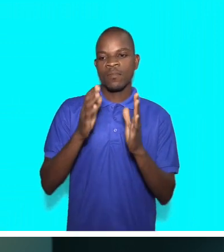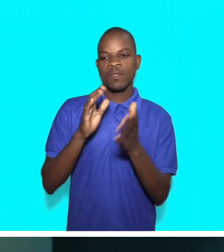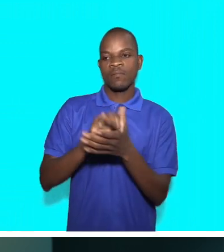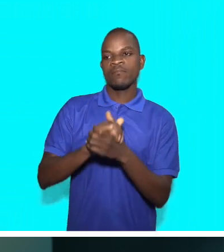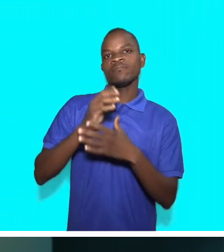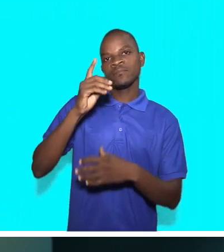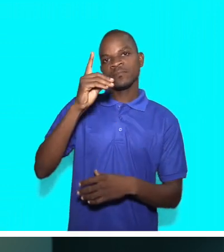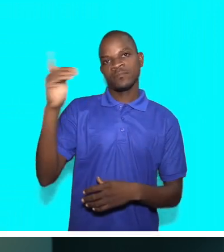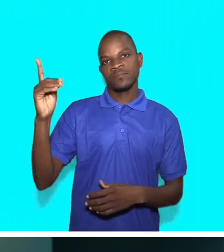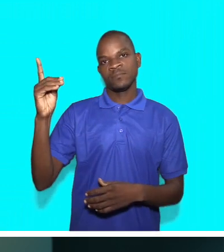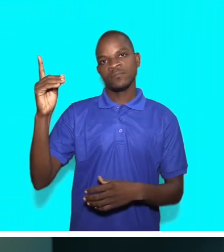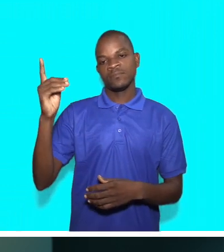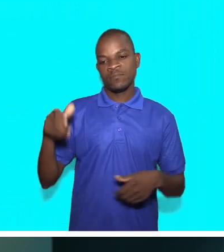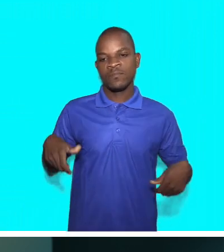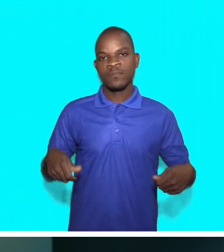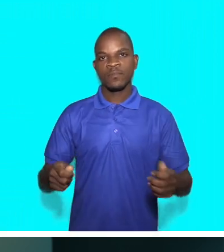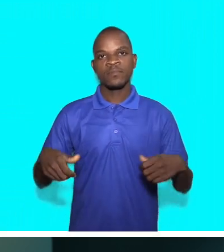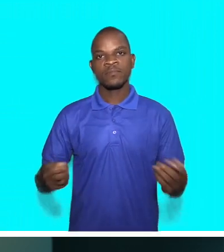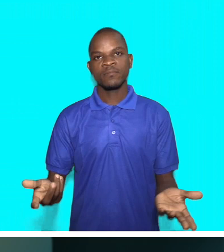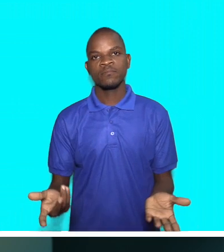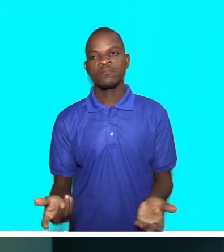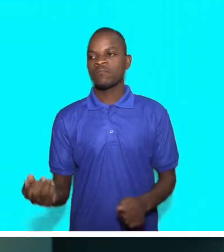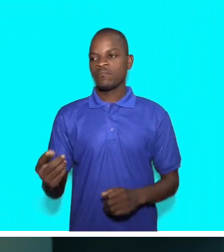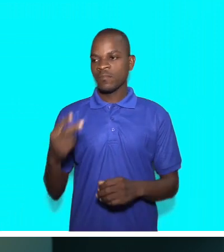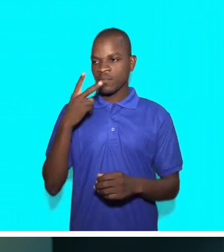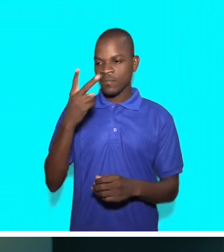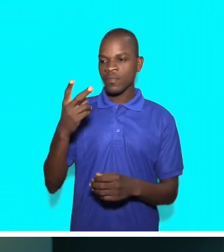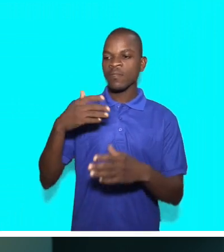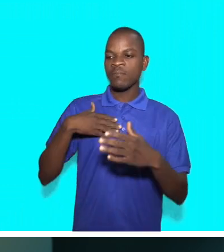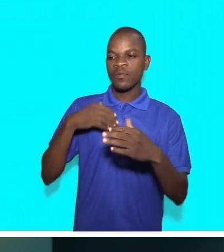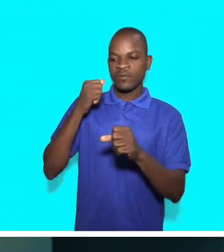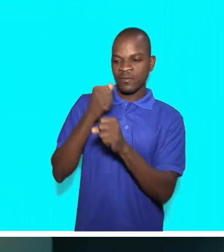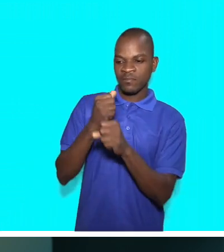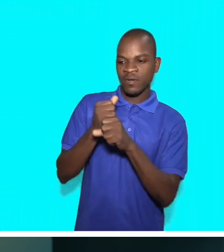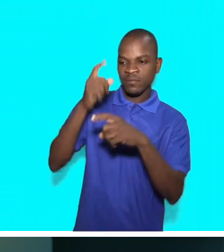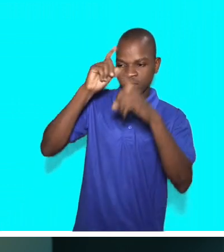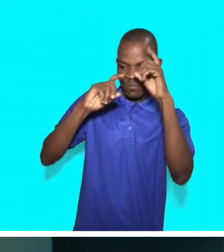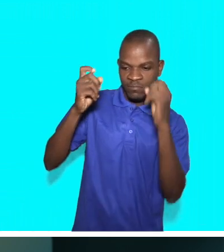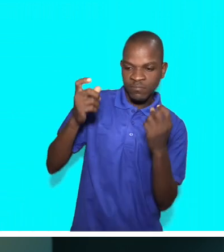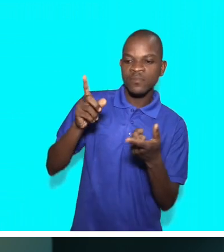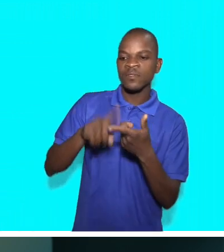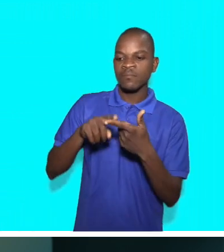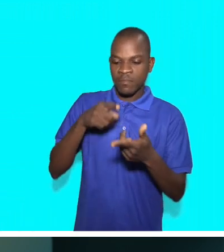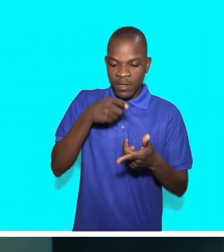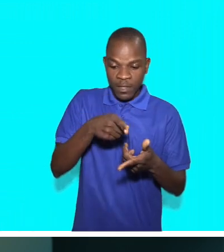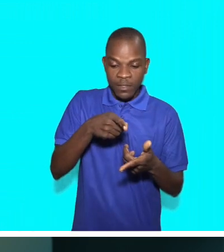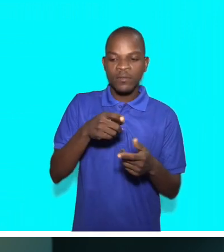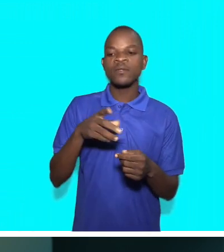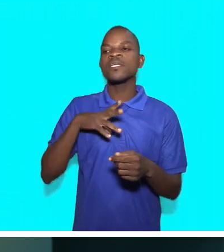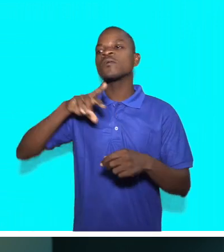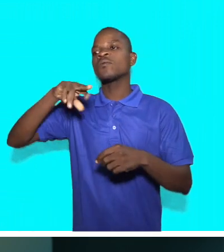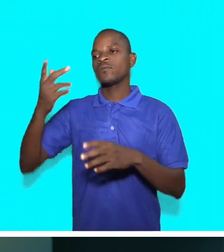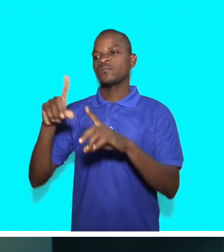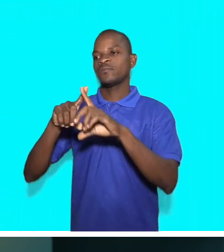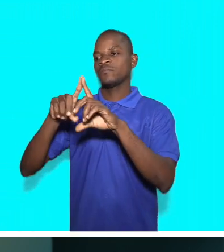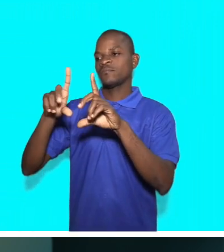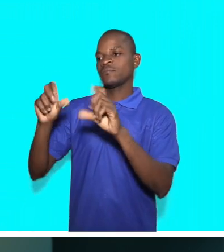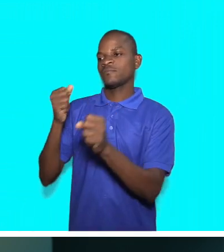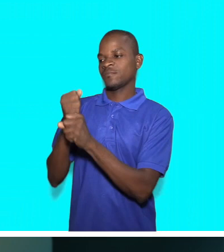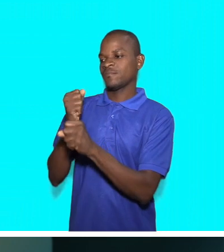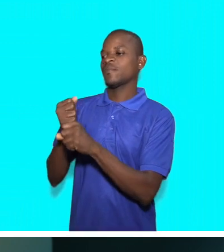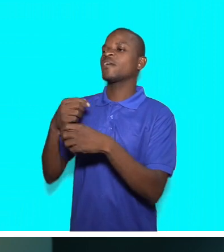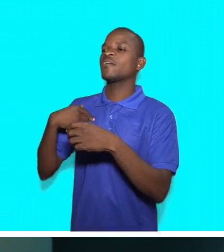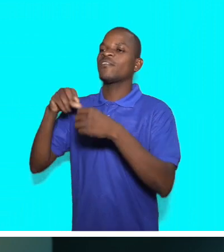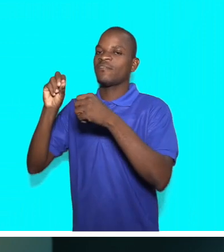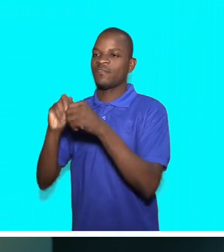portador de deficiência motora, ele vem dos meus serviços, porque para além disso eu tenho muitas outras coisas que faço.